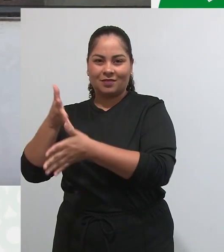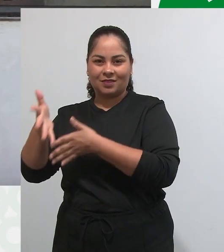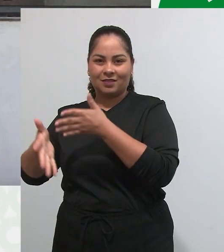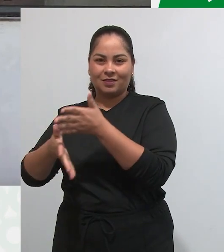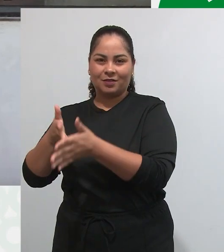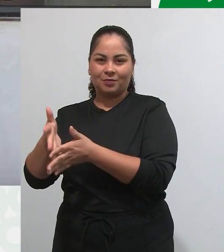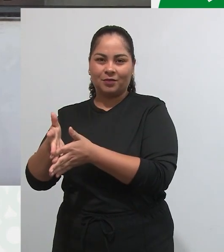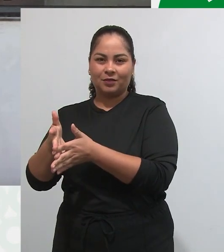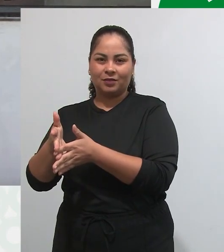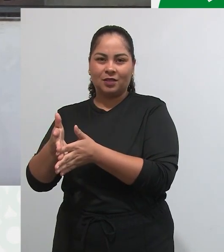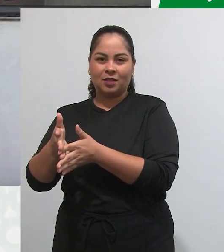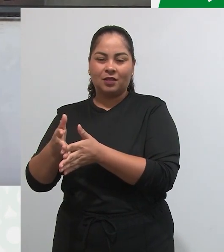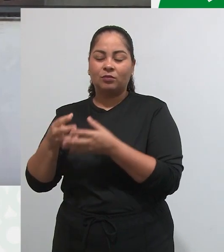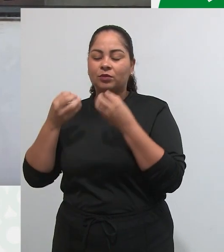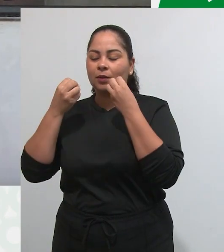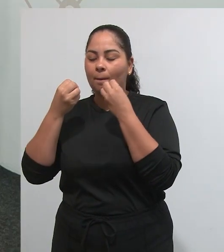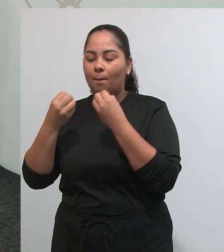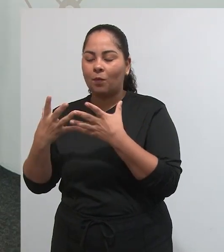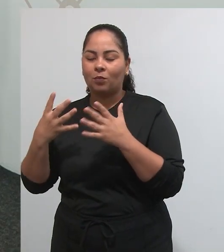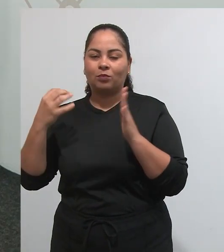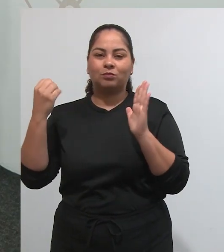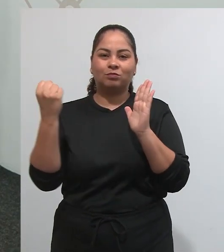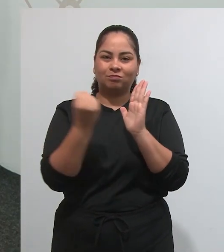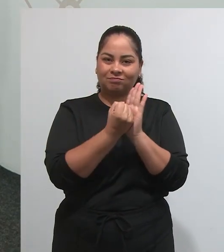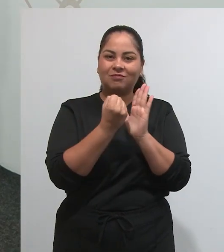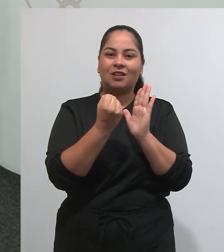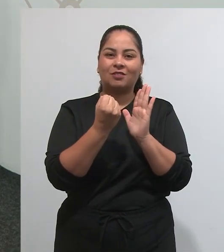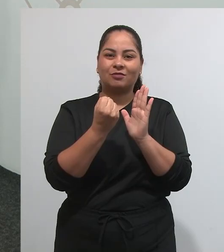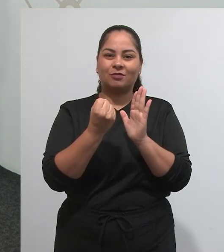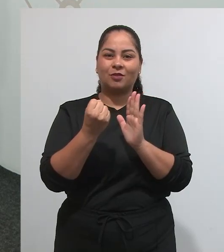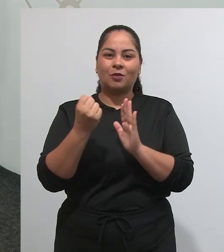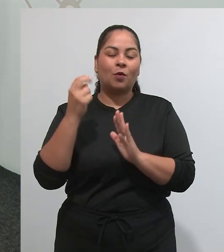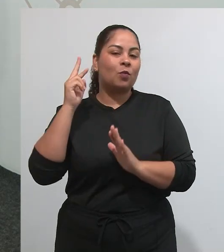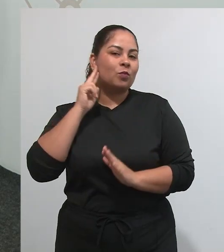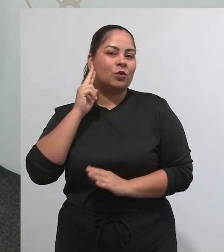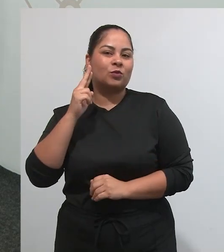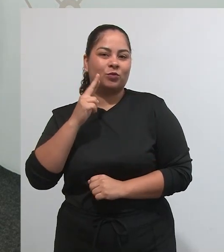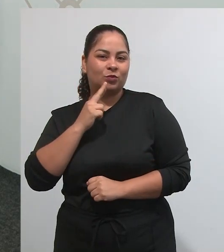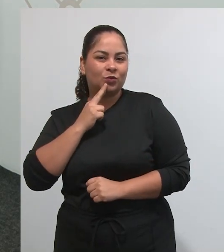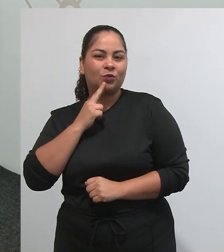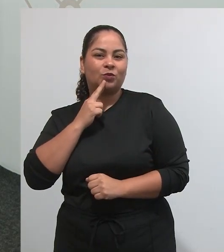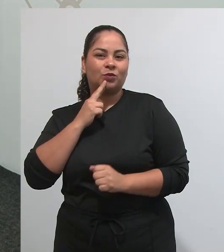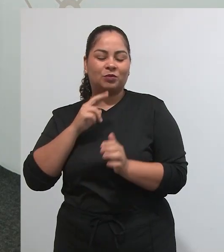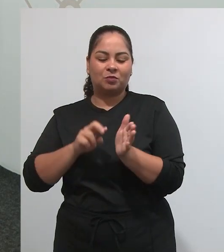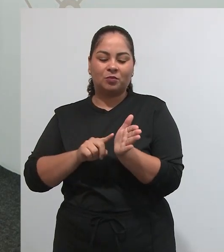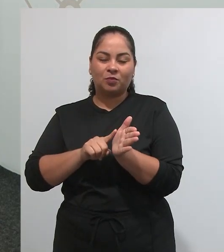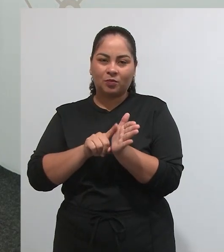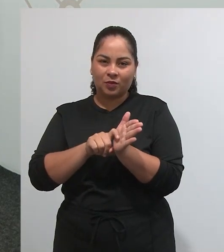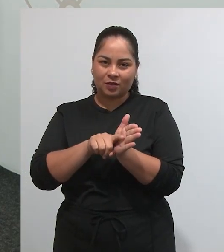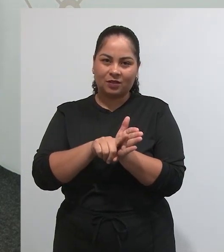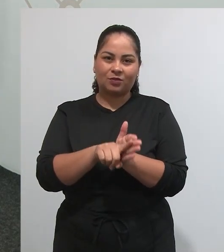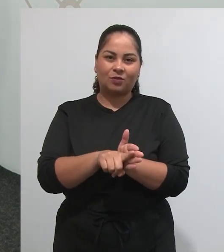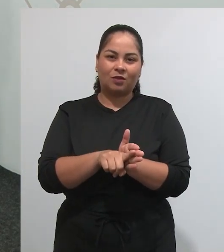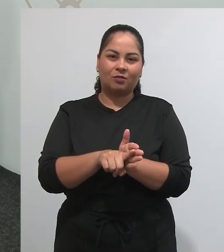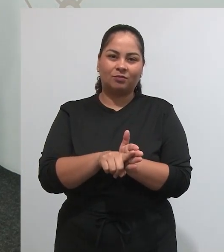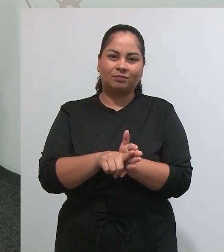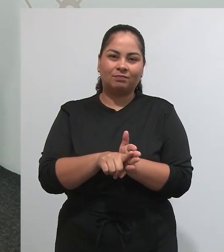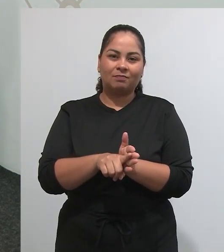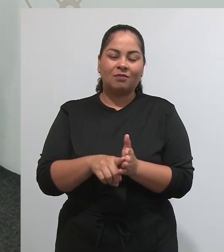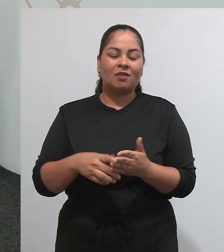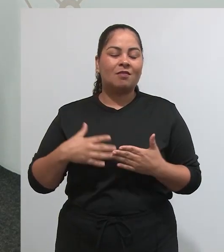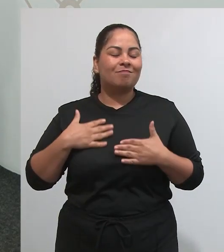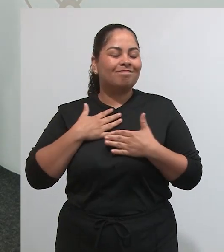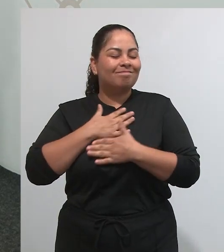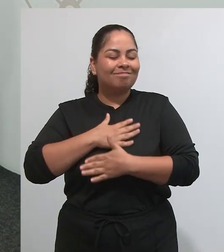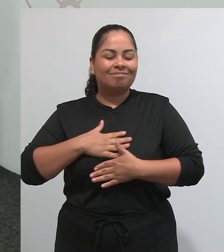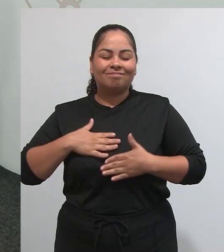um marco no estado de Rondônia. Isso é um marco para Cacoal. E para mim é um orgulho saber que foi um